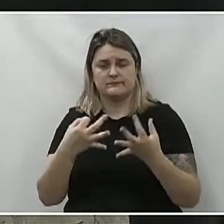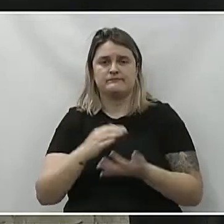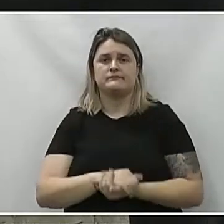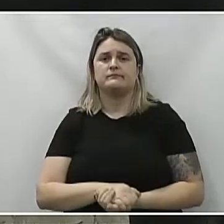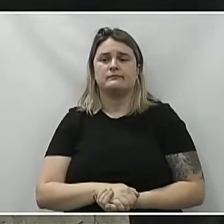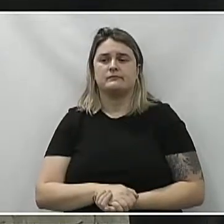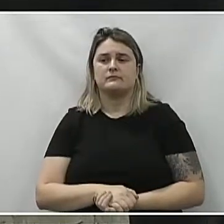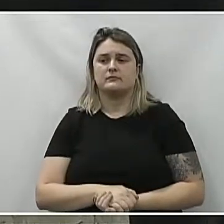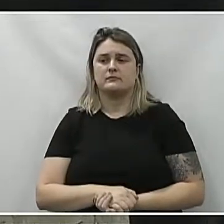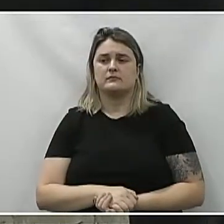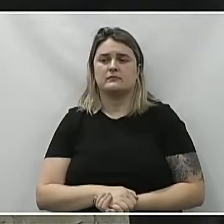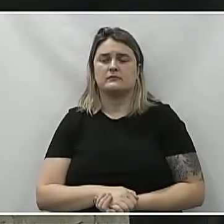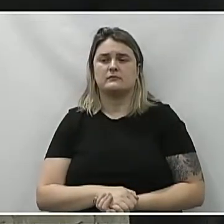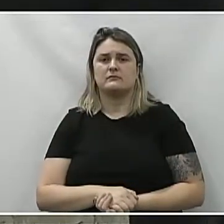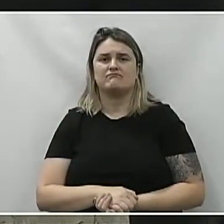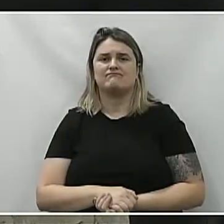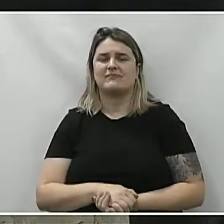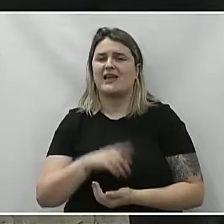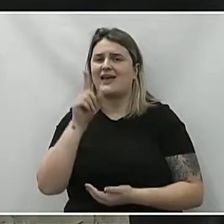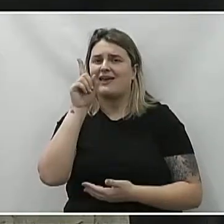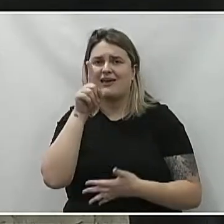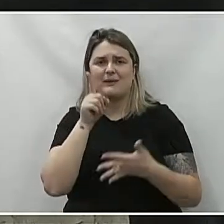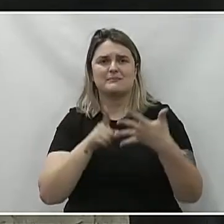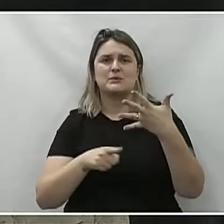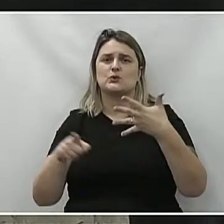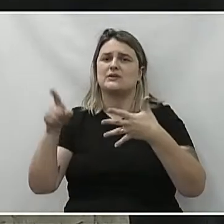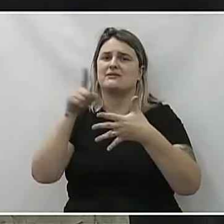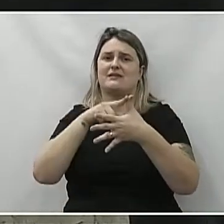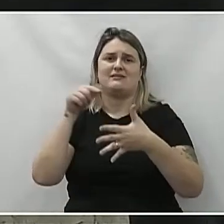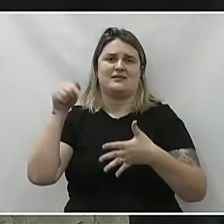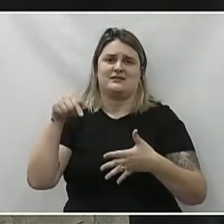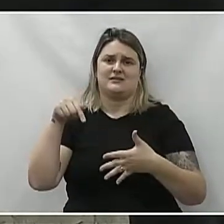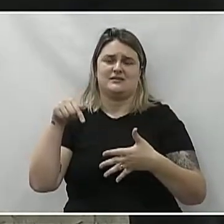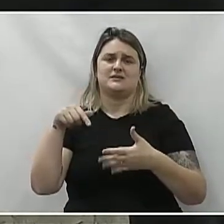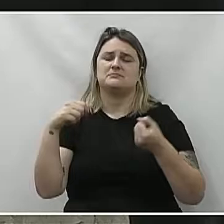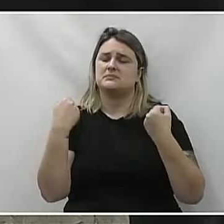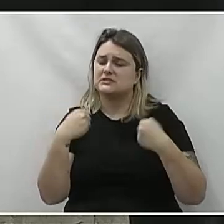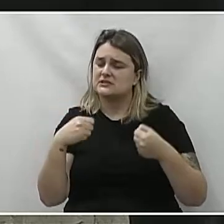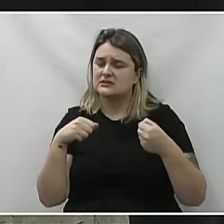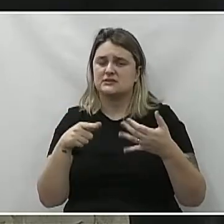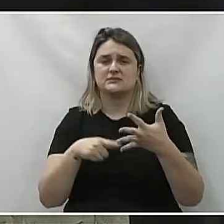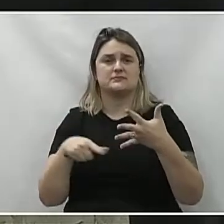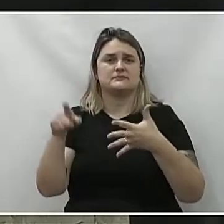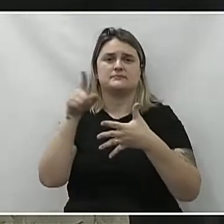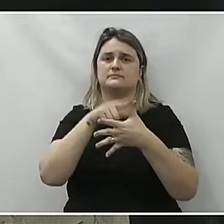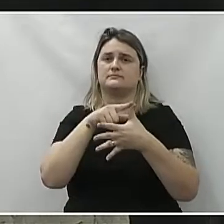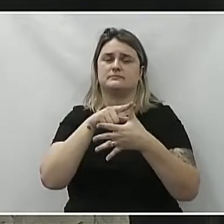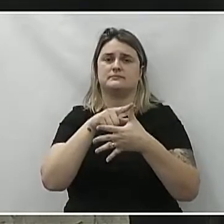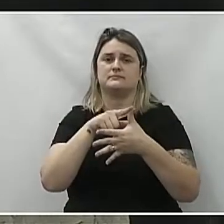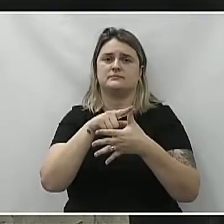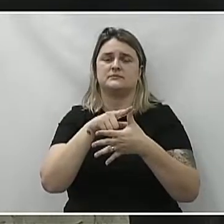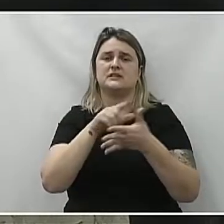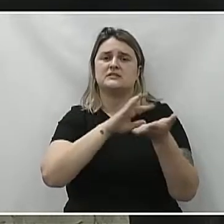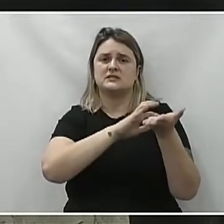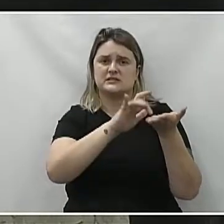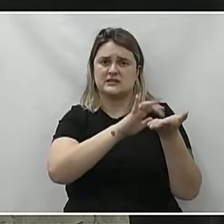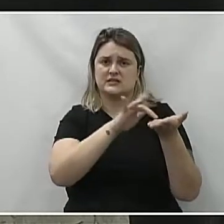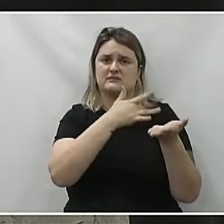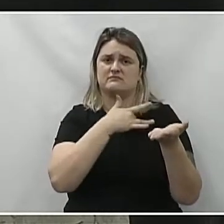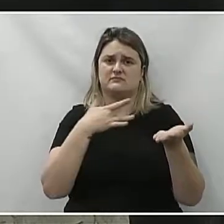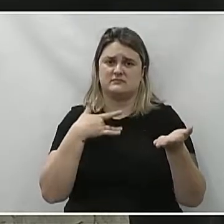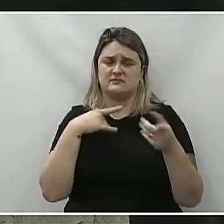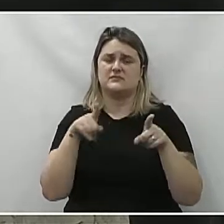uma situação de prioridade no município, ou deveria ser de prioridade, por parte tanto